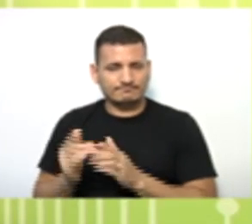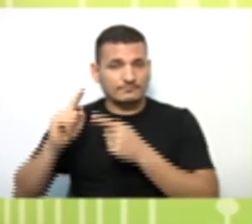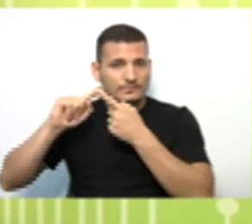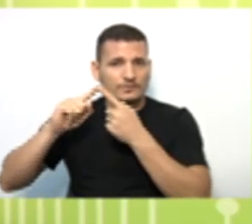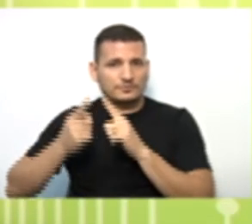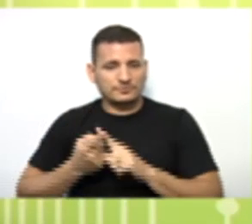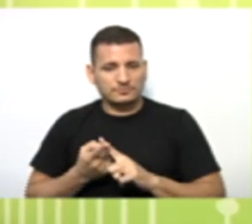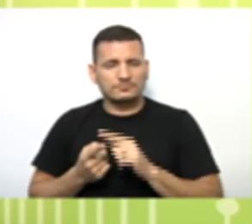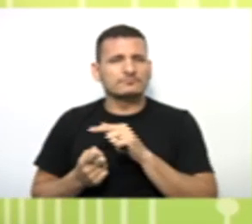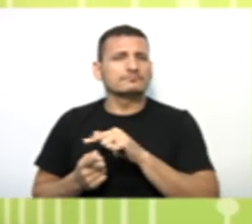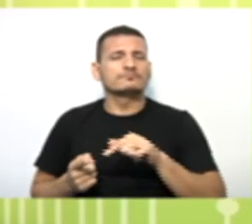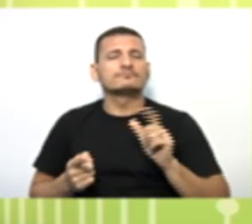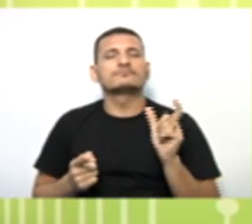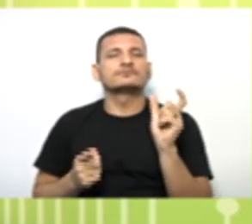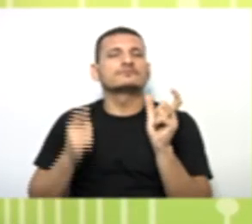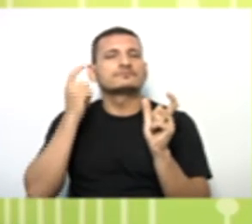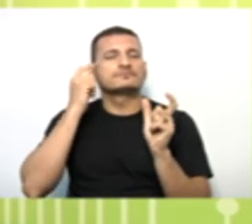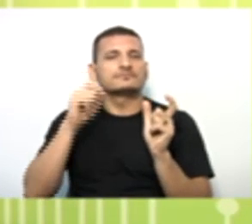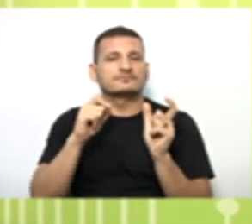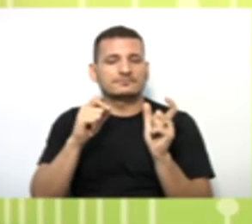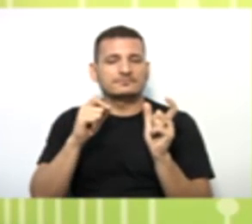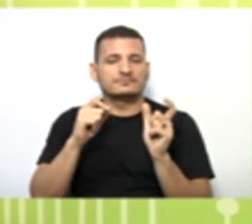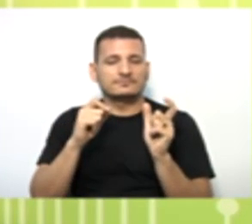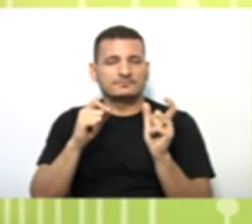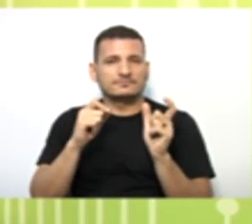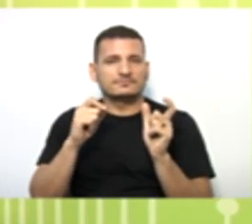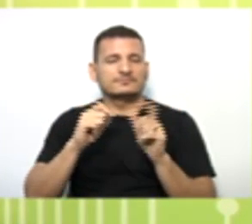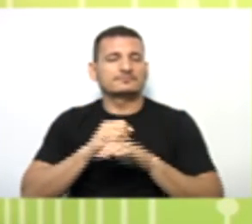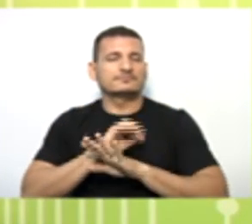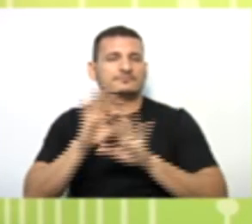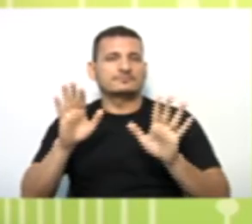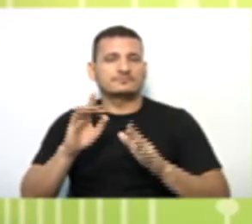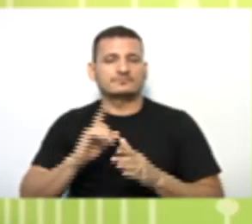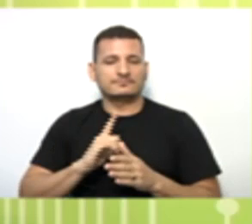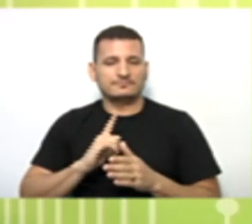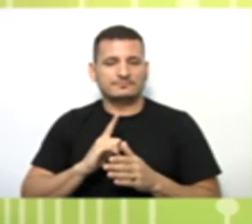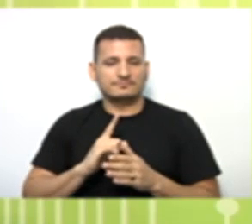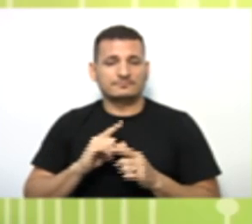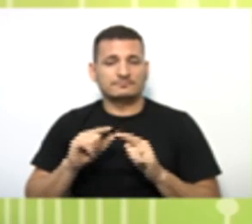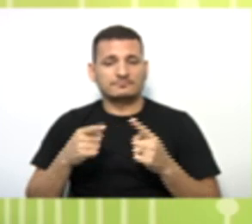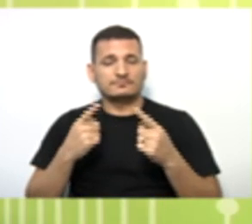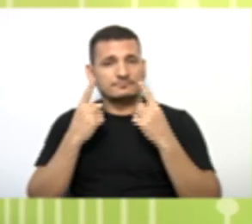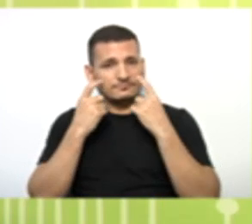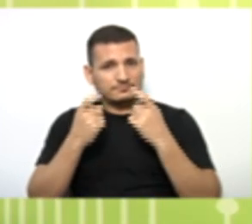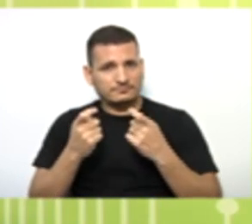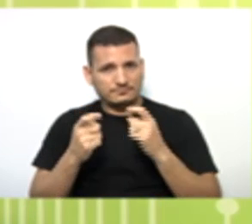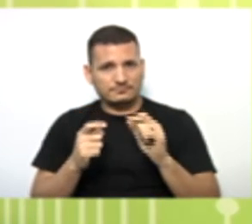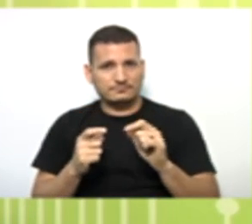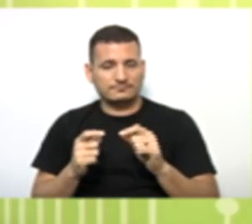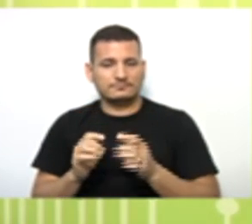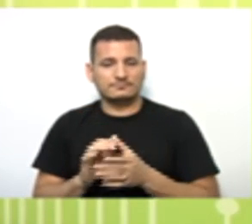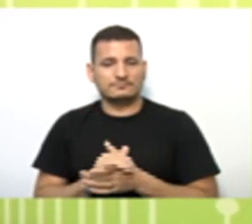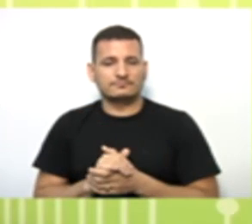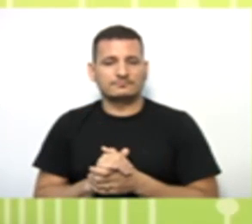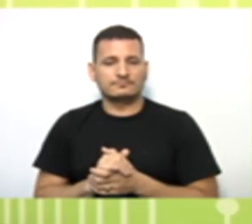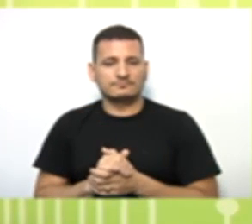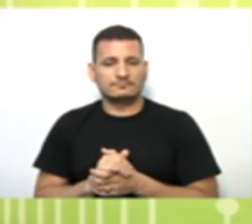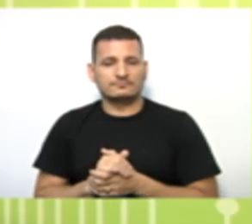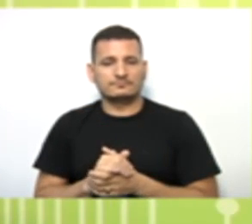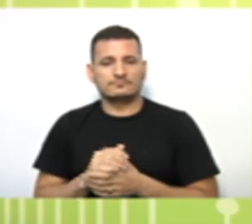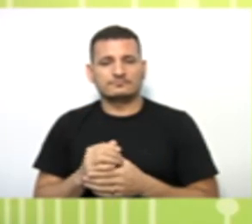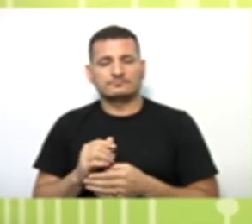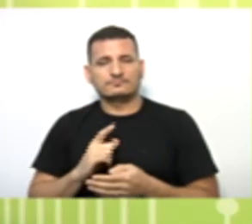lógica, eu já estou falando com a palavrinha na cabeça, porque ela já parece bem clara, tá? Mas é interessante a gente só tentar para o seguinte.